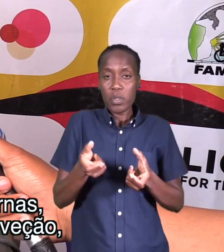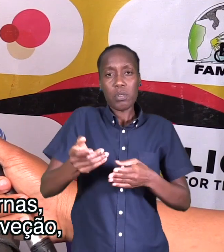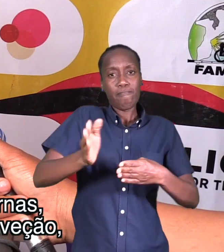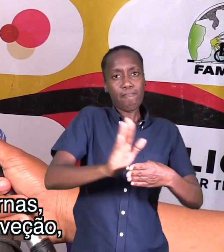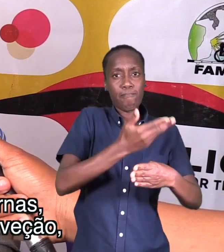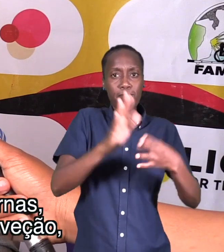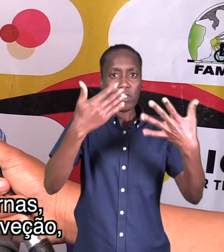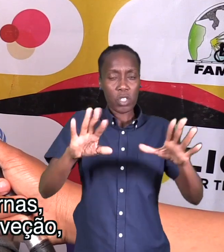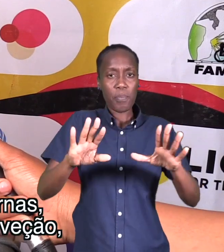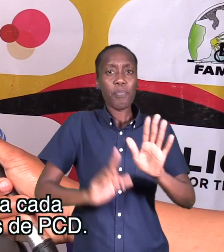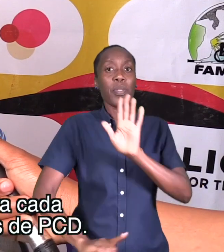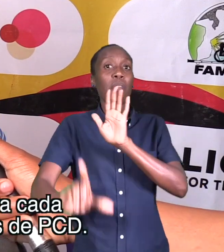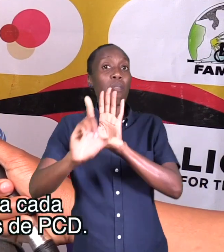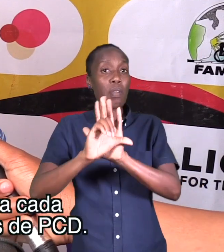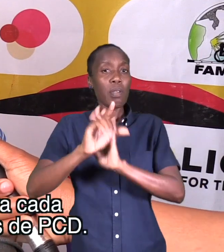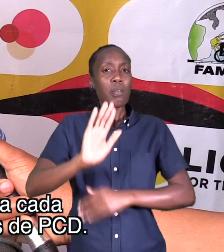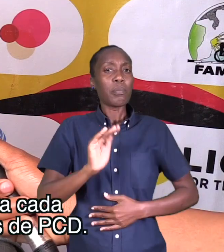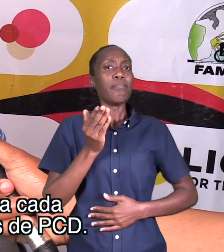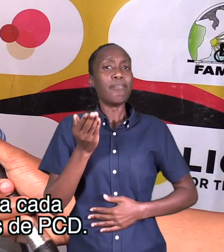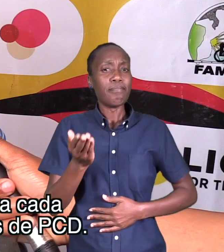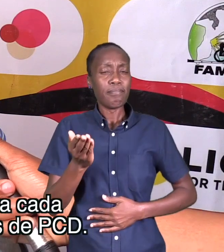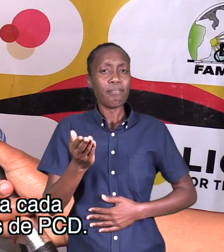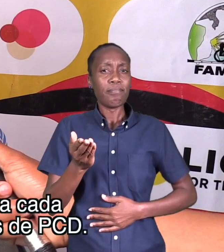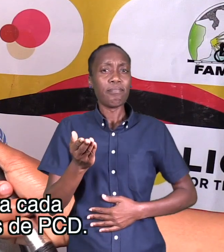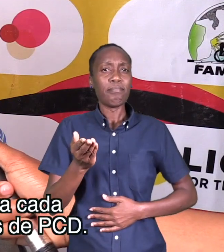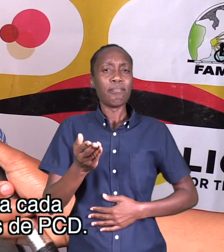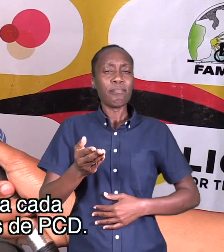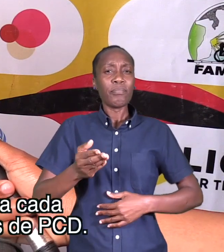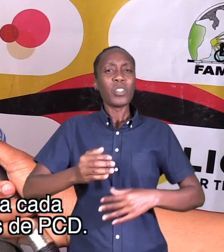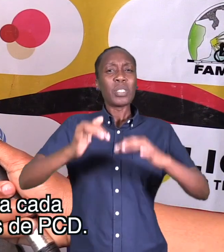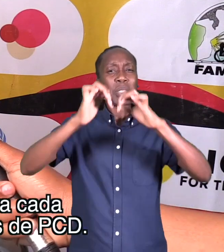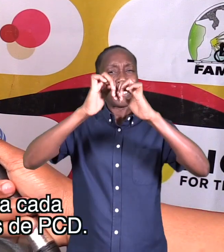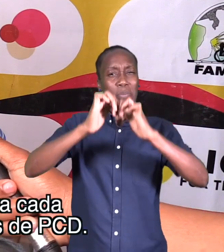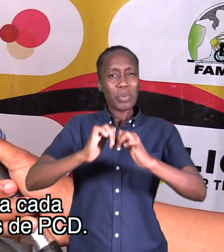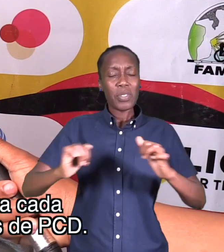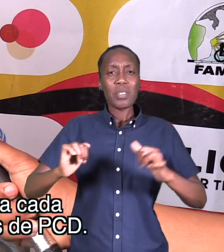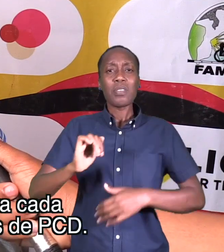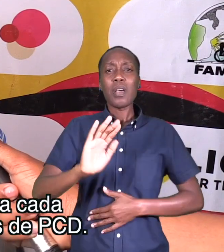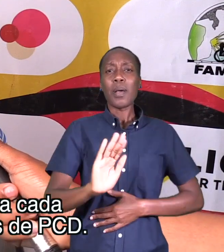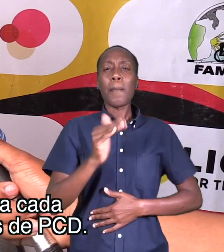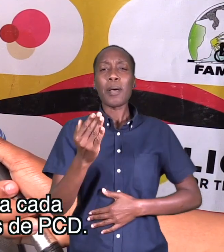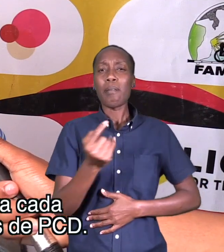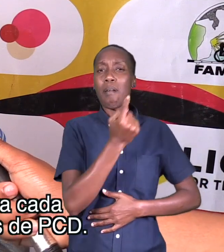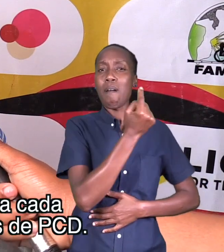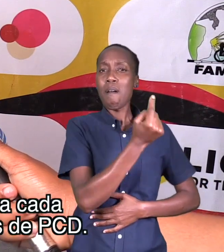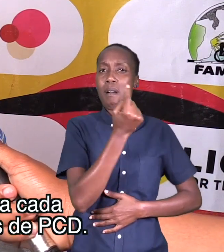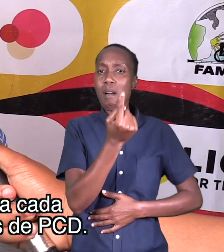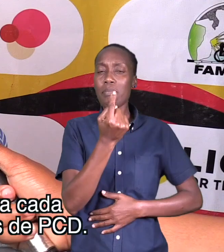da ratificação da Convenção, leis internas específicas para cada